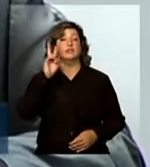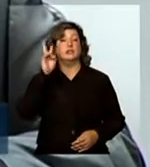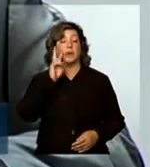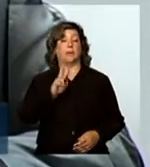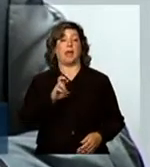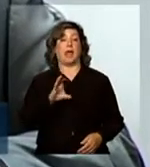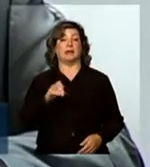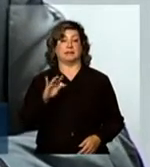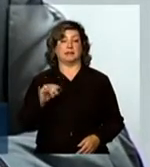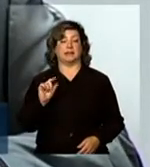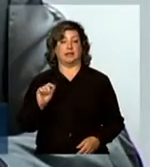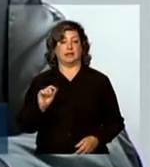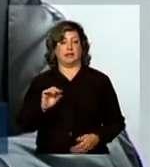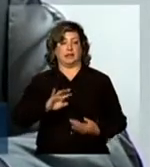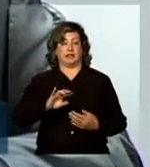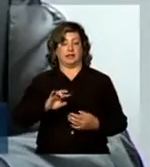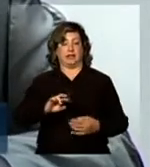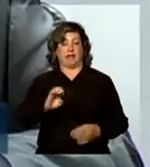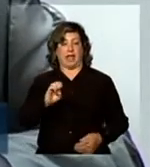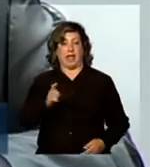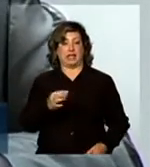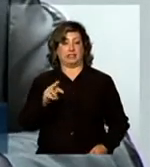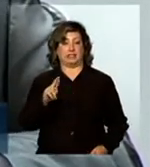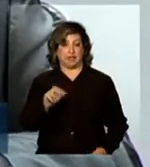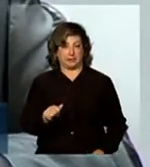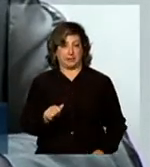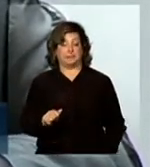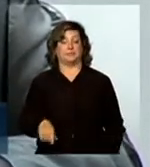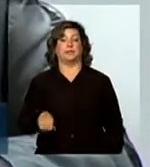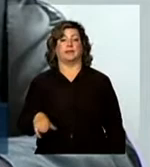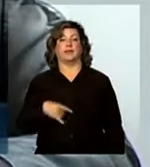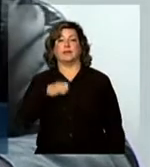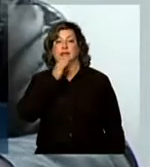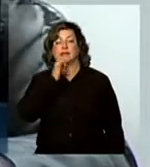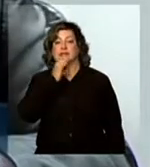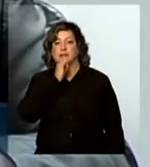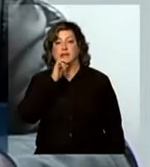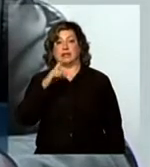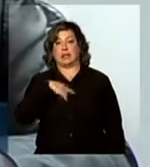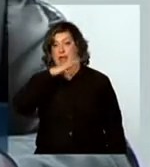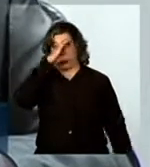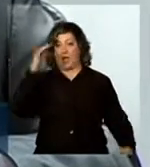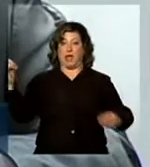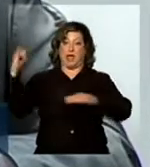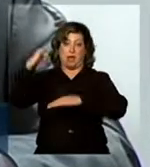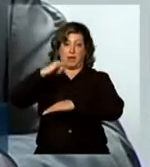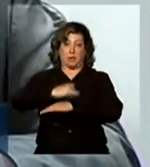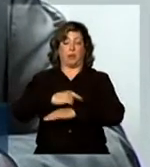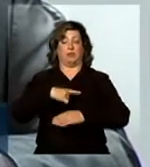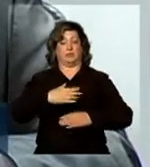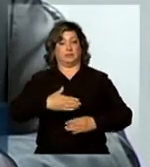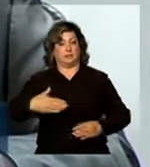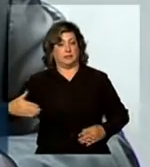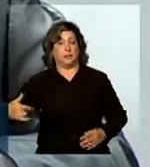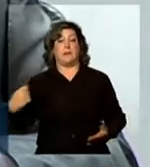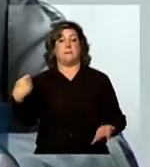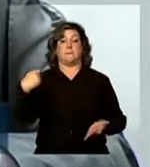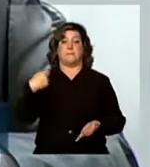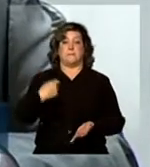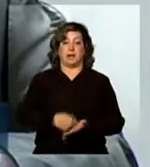extraordinária, todo ano tem receita extraordinária, né? Então, por exemplo, nós temos os aeroportos em andamento que